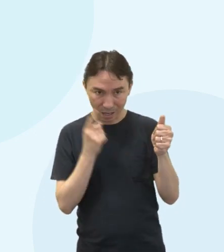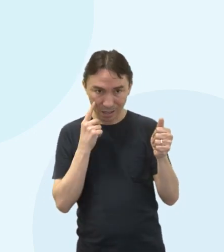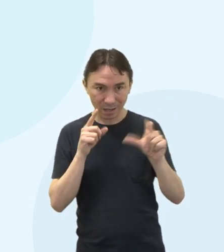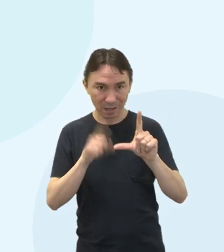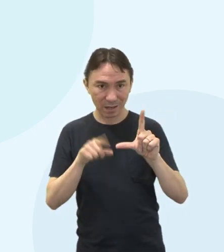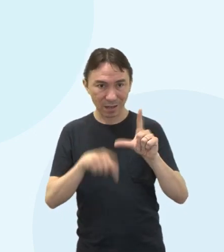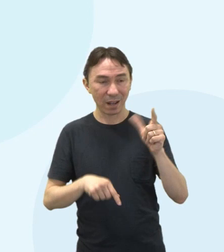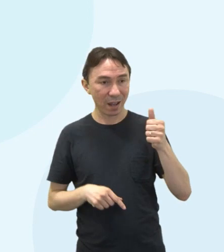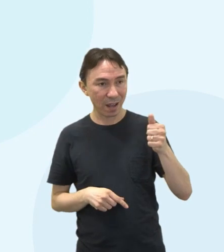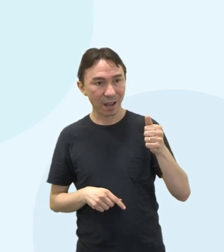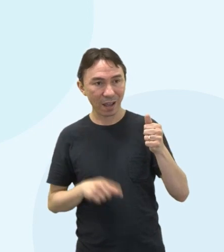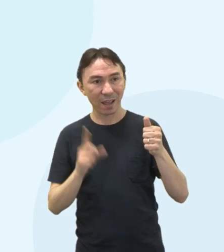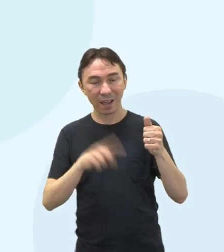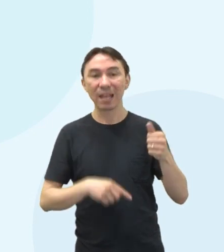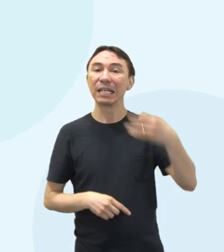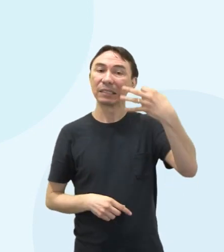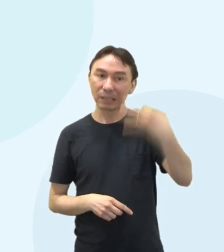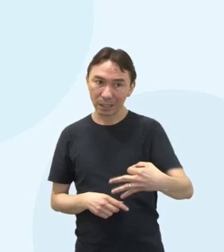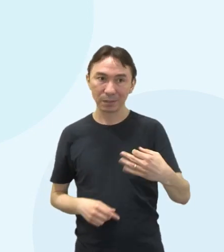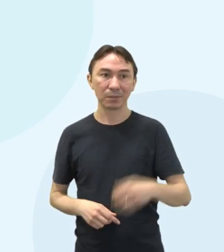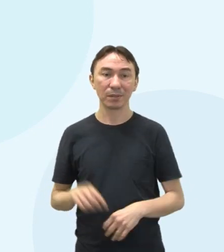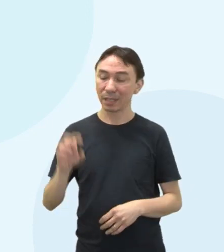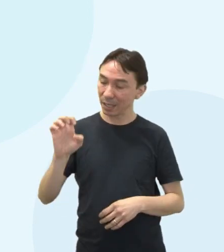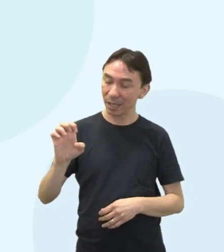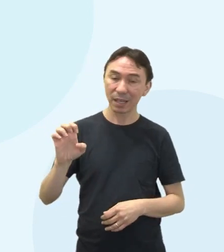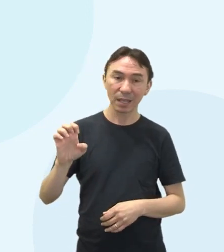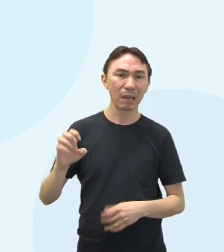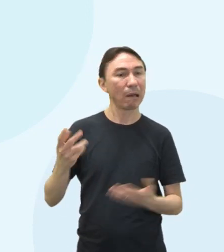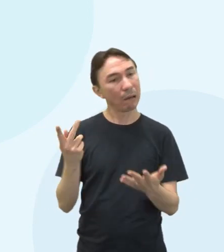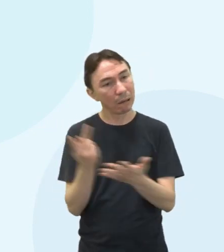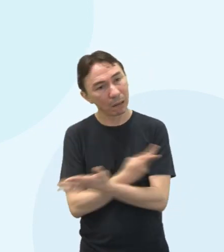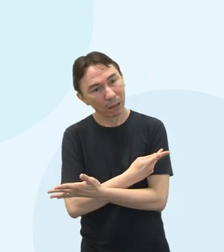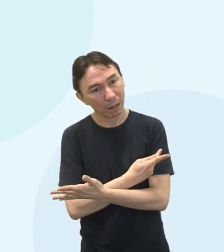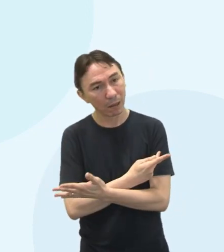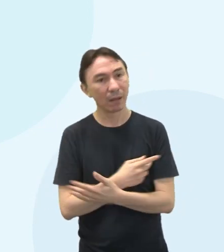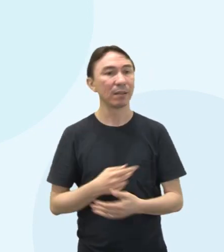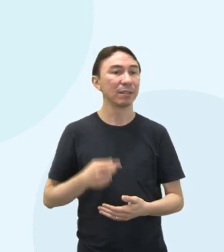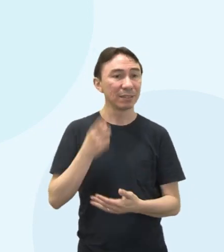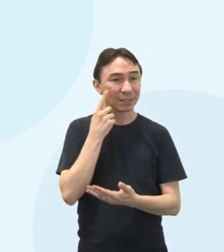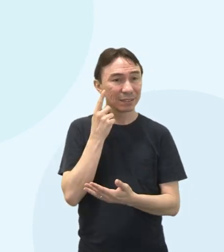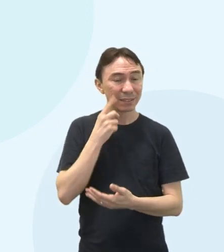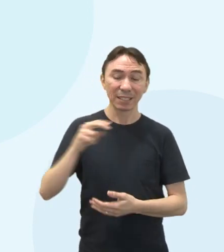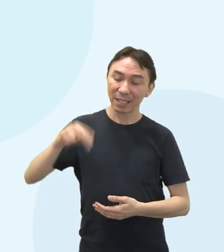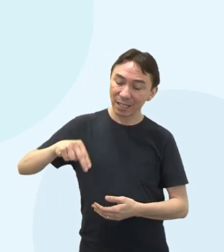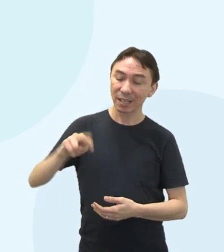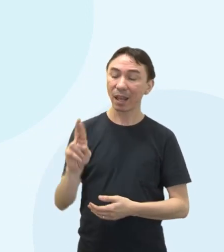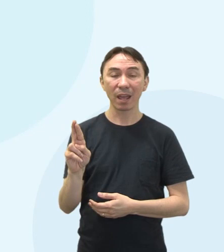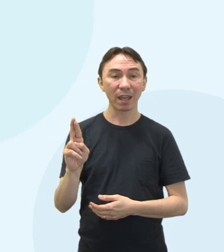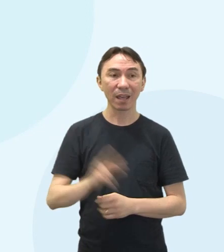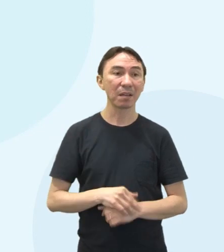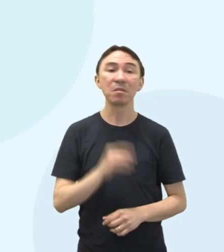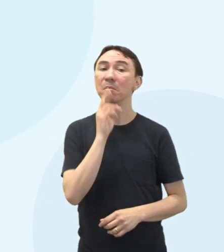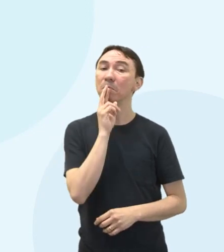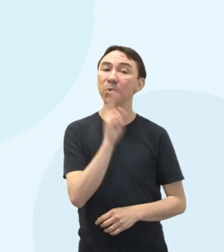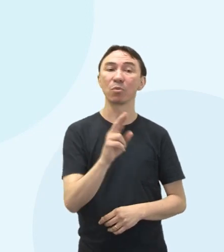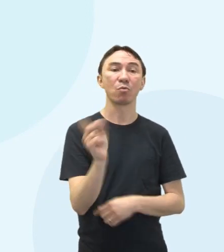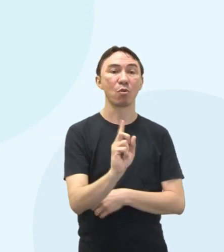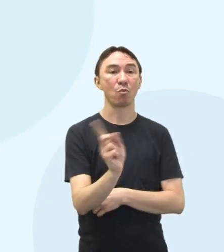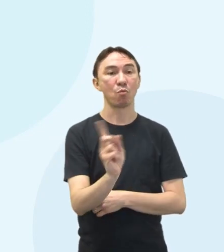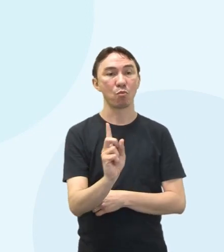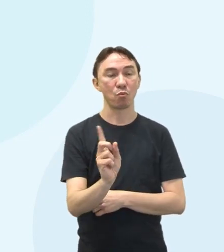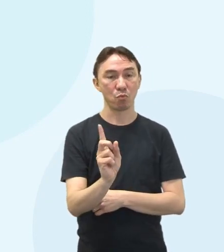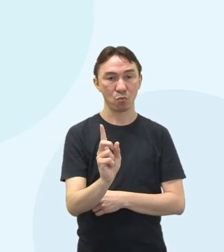tabela significa a sigla a letra e o erro e o nrr não responderam A ideia é está relacionada